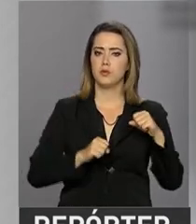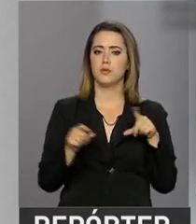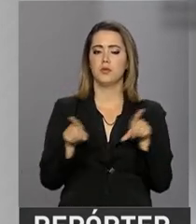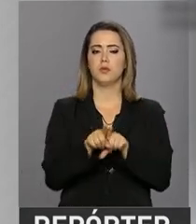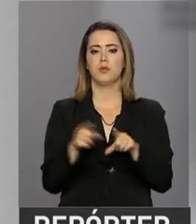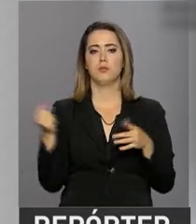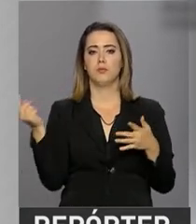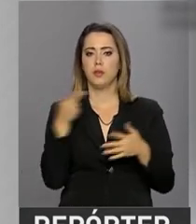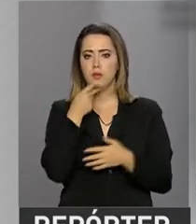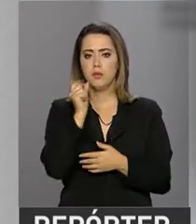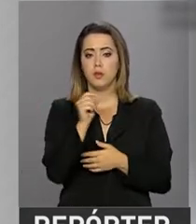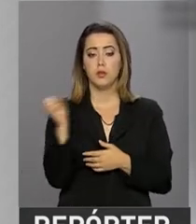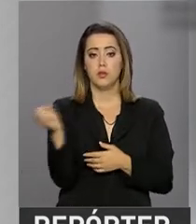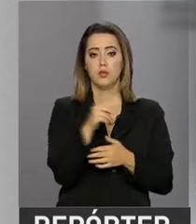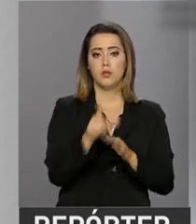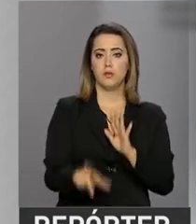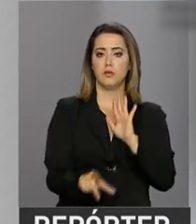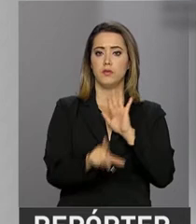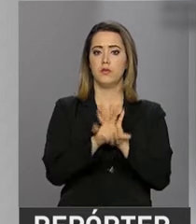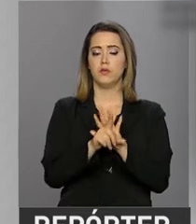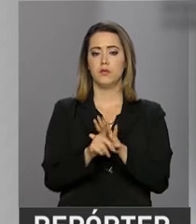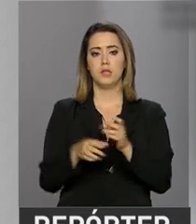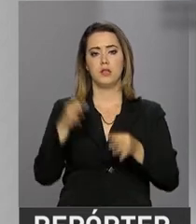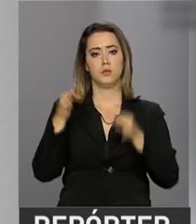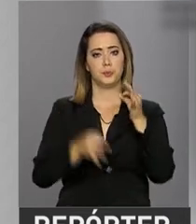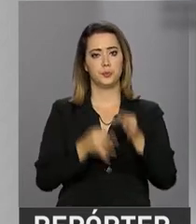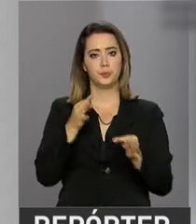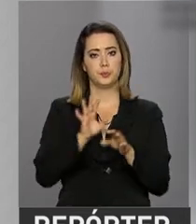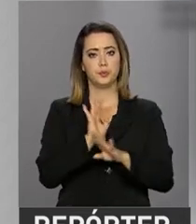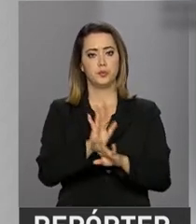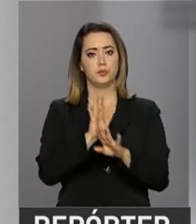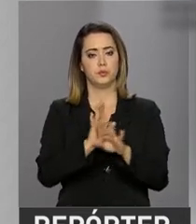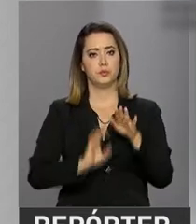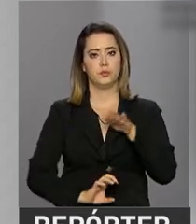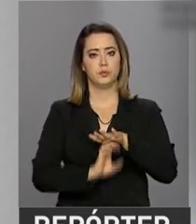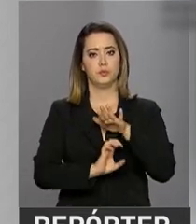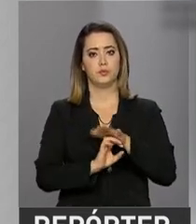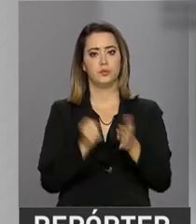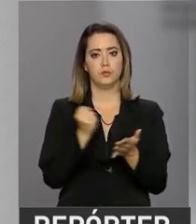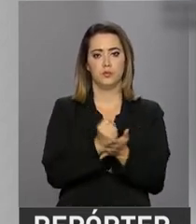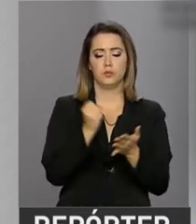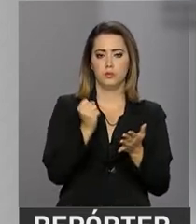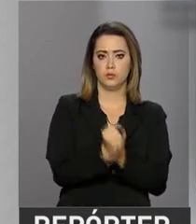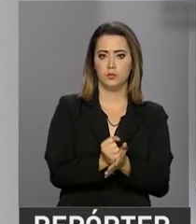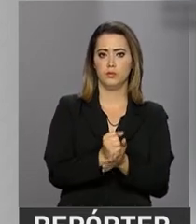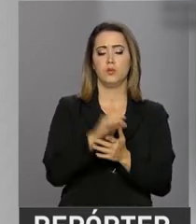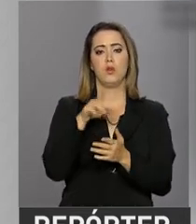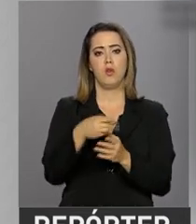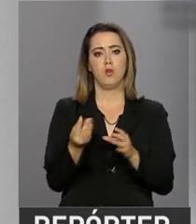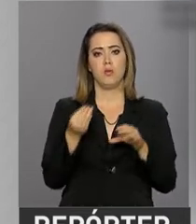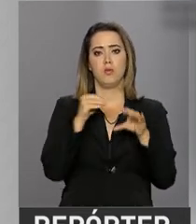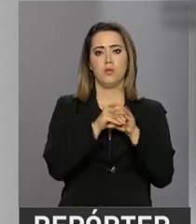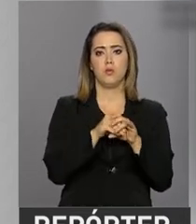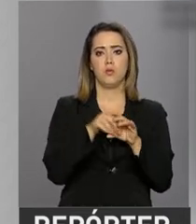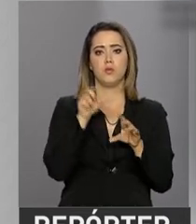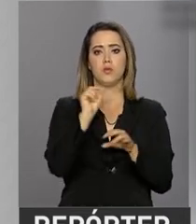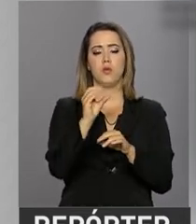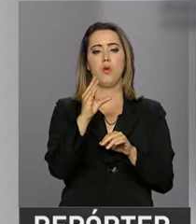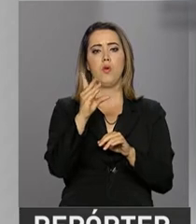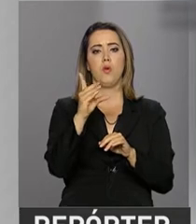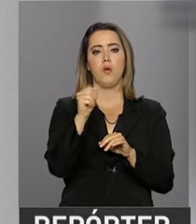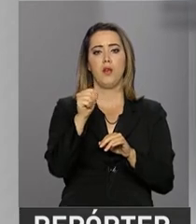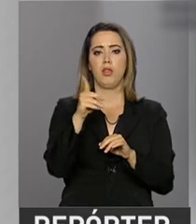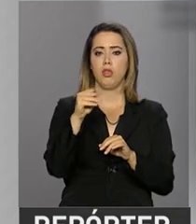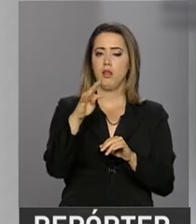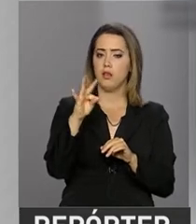importância da nova lei de recuperação judicial que deve ajudar empresas a contratar e o cadastro positivo que vai